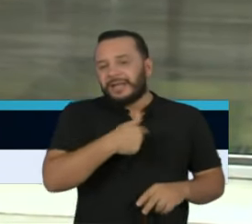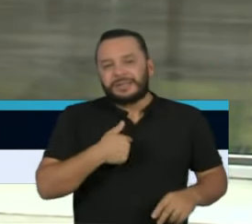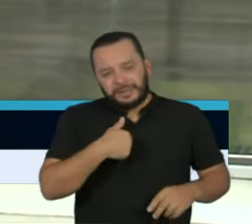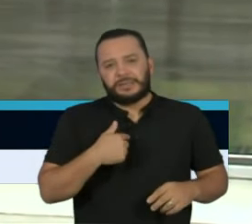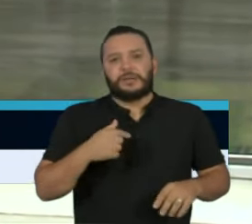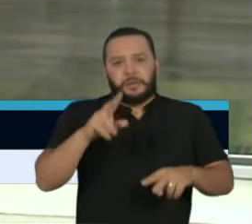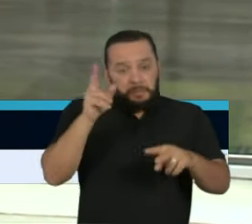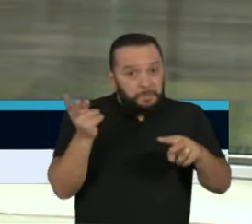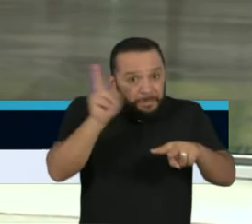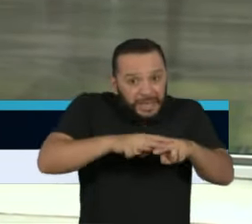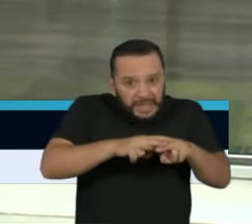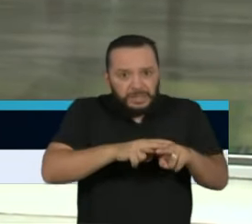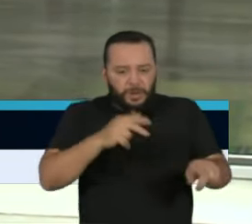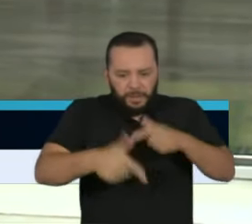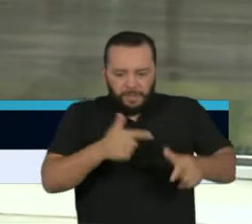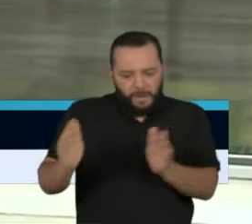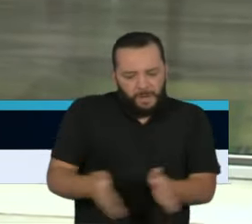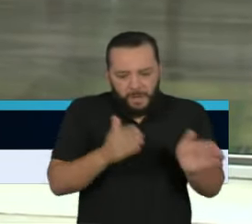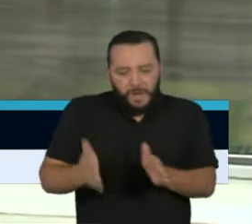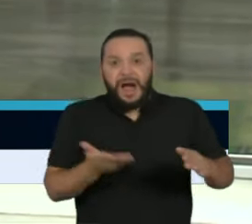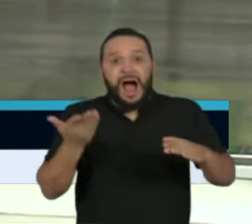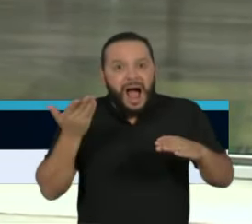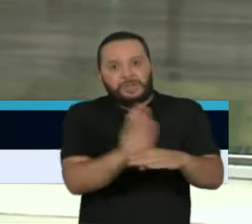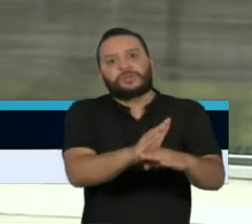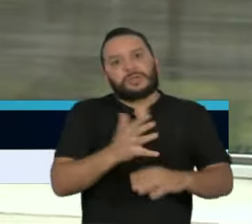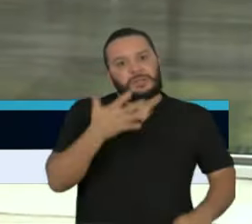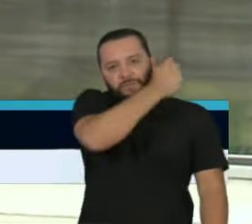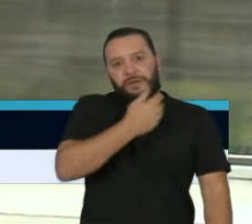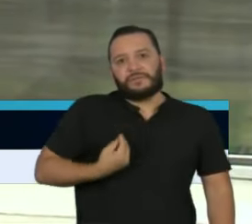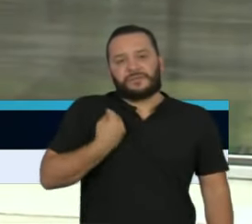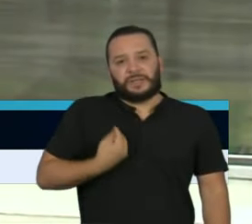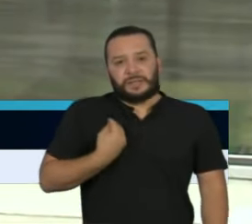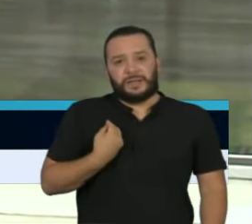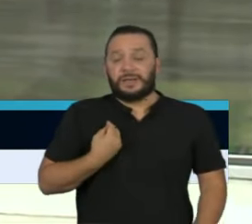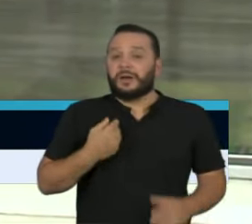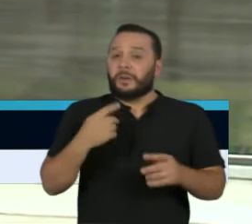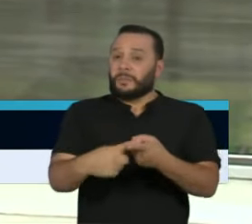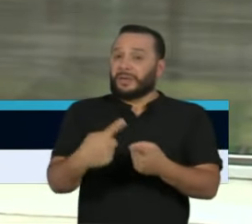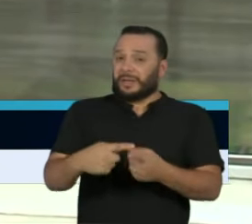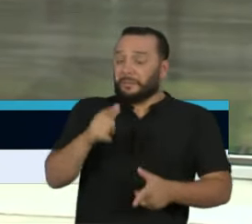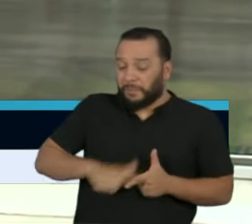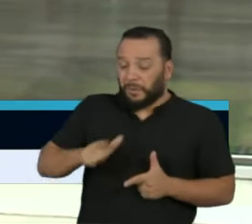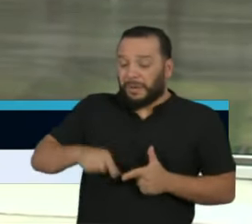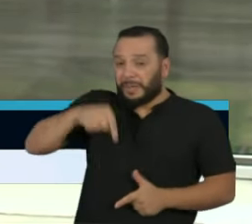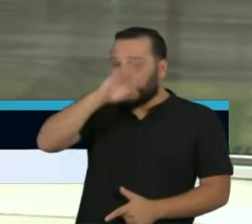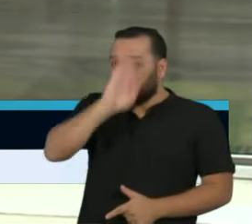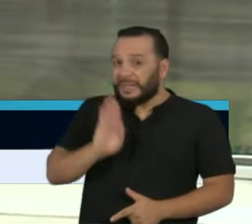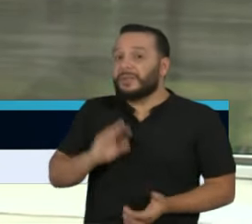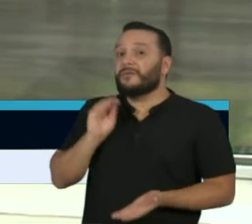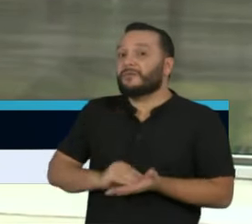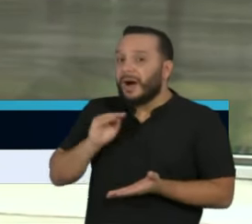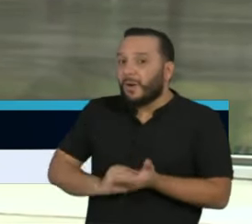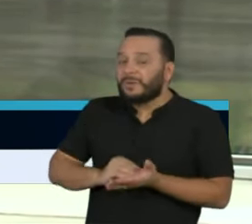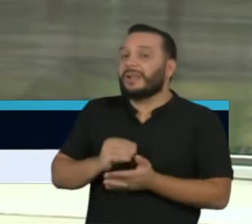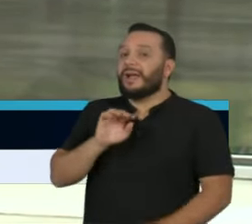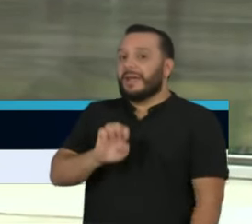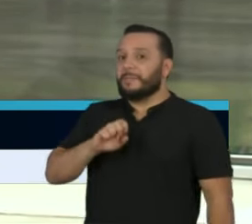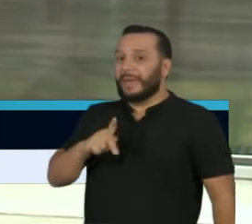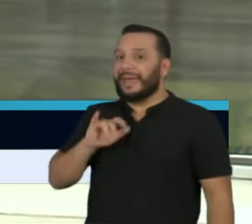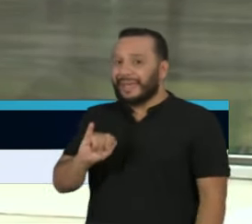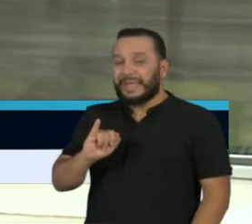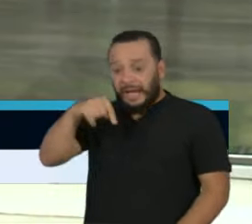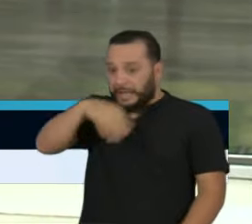salvar vidas. É um dos maiores problemas, não só do Brasil, como de outras nações do mundo, é a obtenção de EPIs, equipamentos